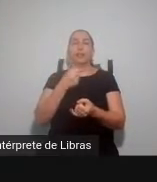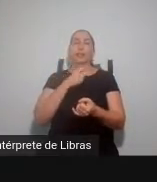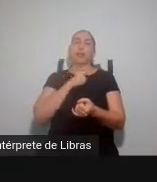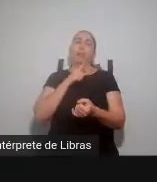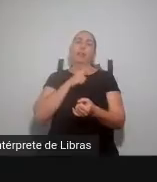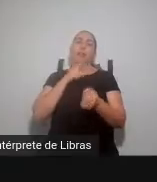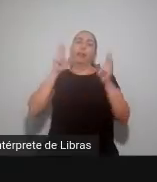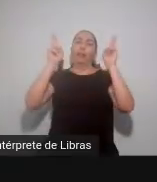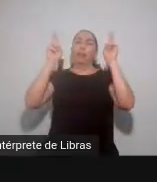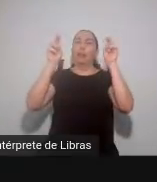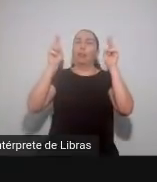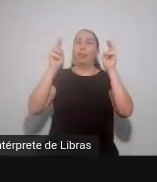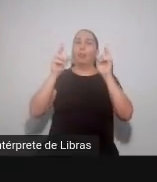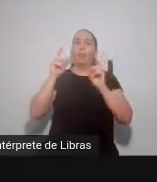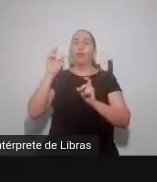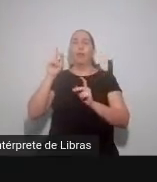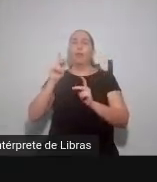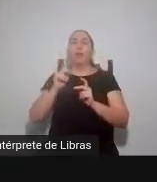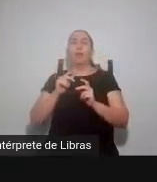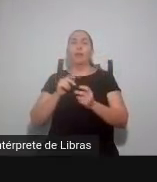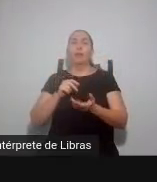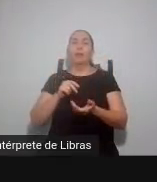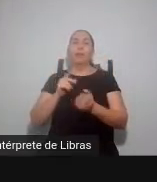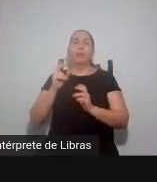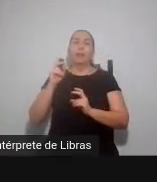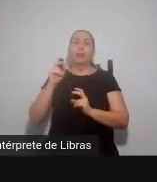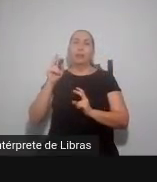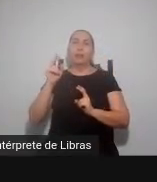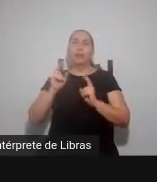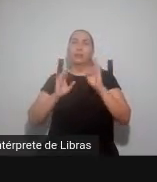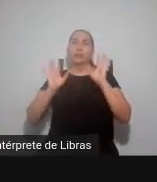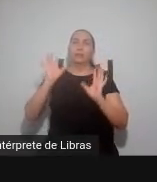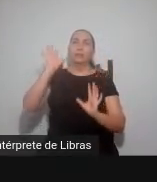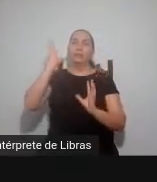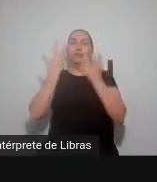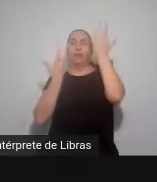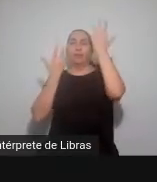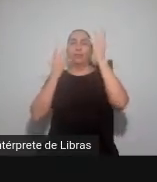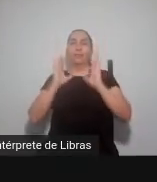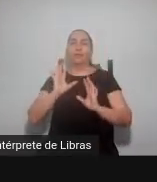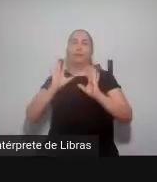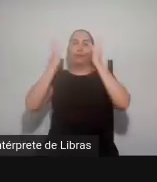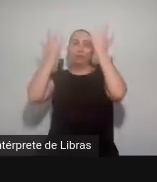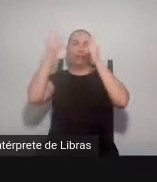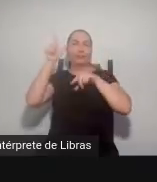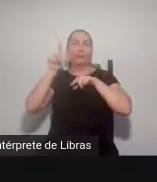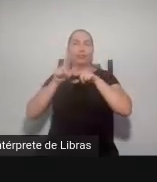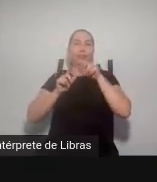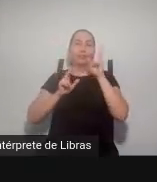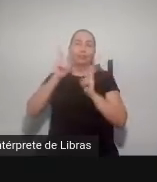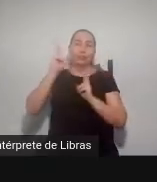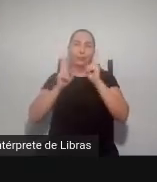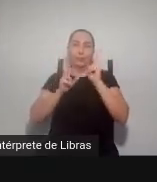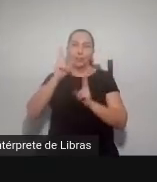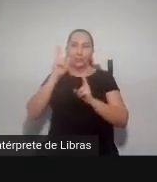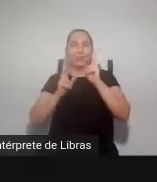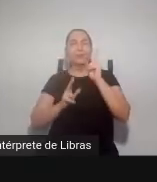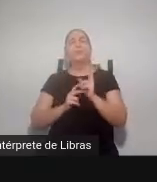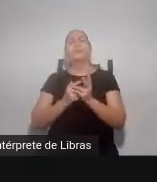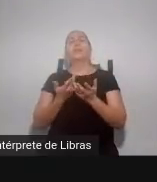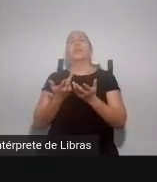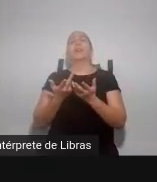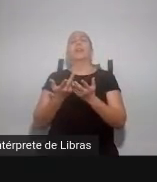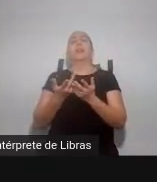festa junina, que aí a professora postou e os outros colegas também embarcaram nessa conversa. Aqui, essas